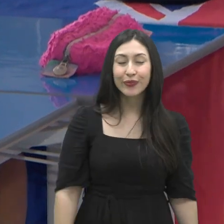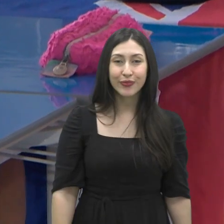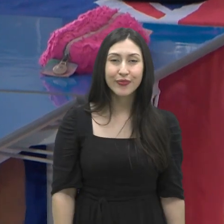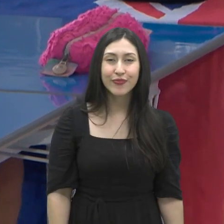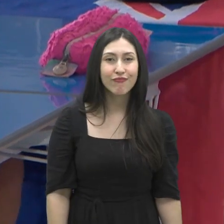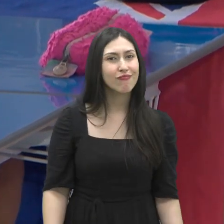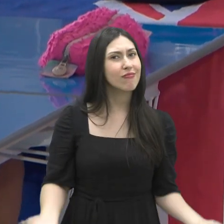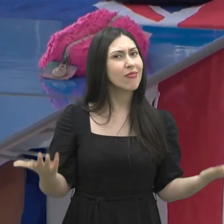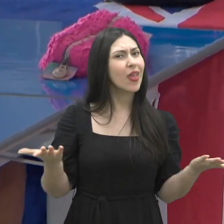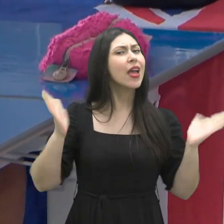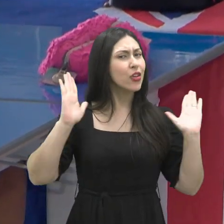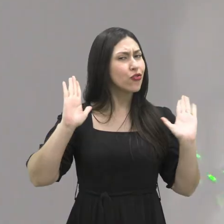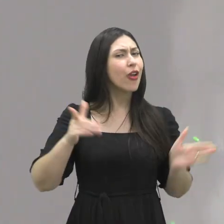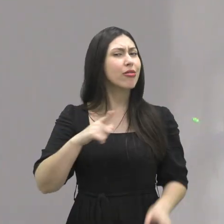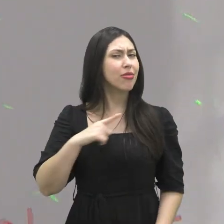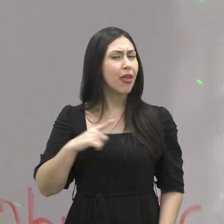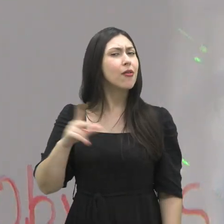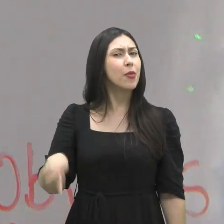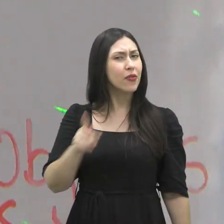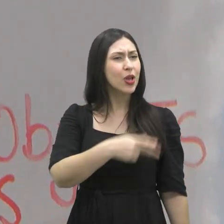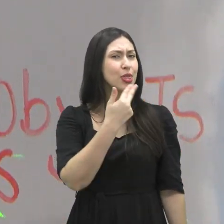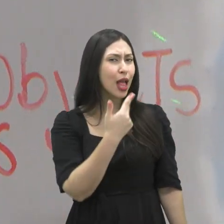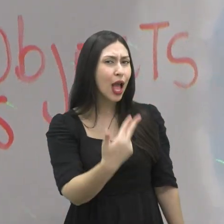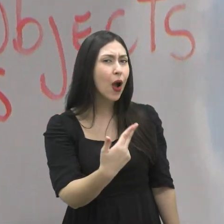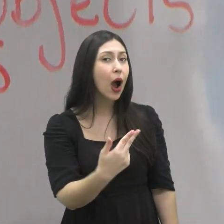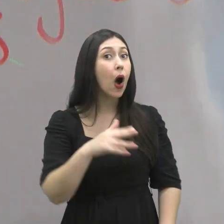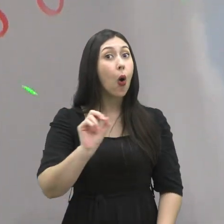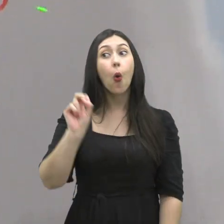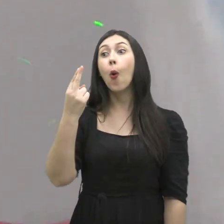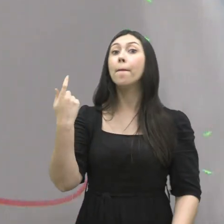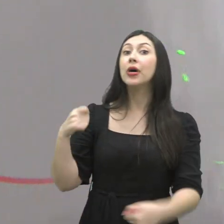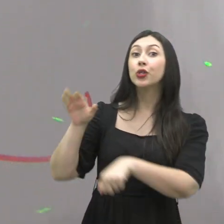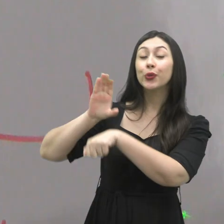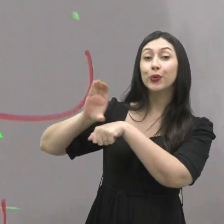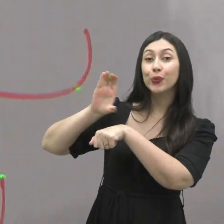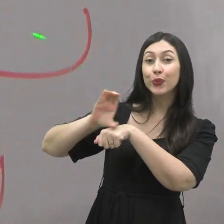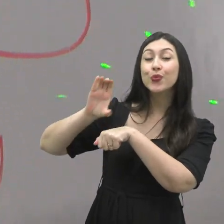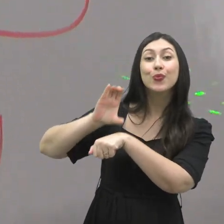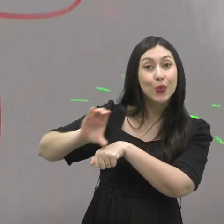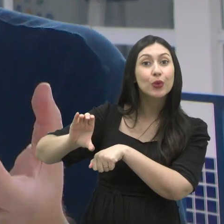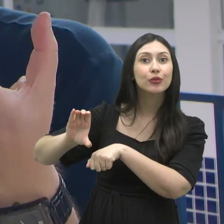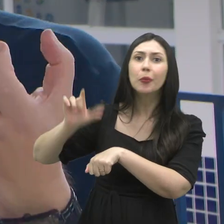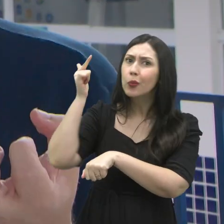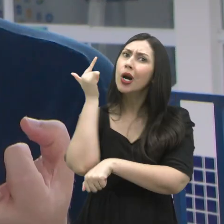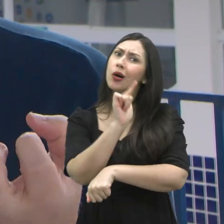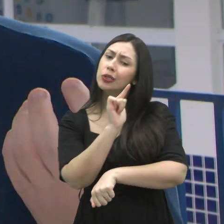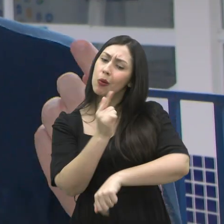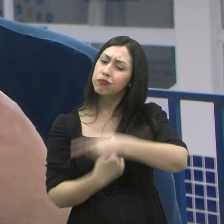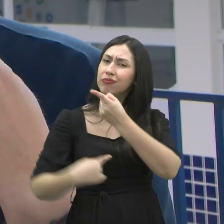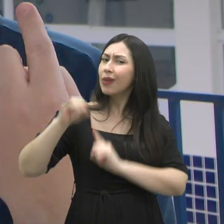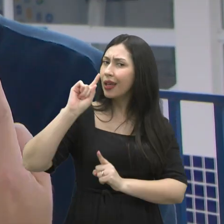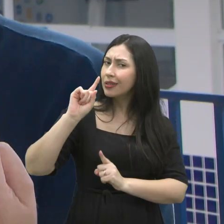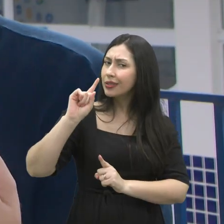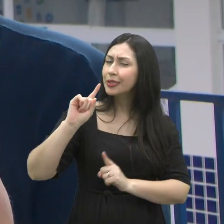de línguas na escola ou teve que recorrer a um para se capacitar e se destacar no mercado de trabalho? No próximo